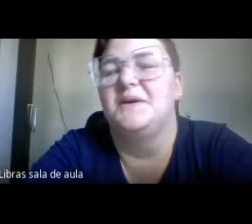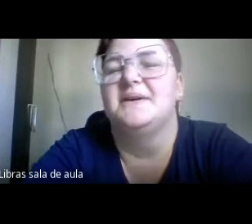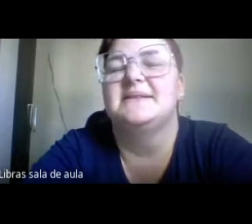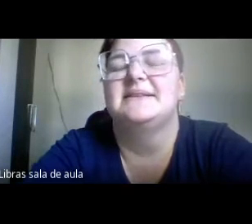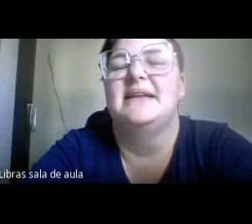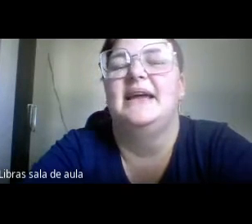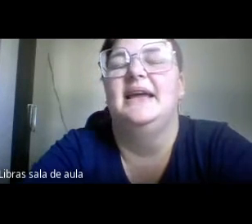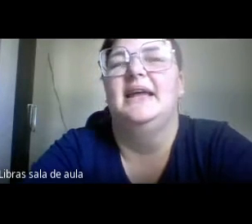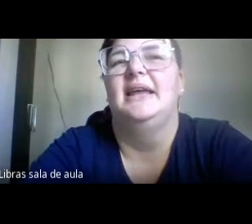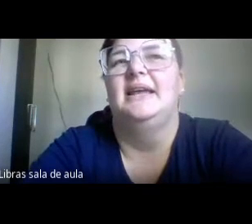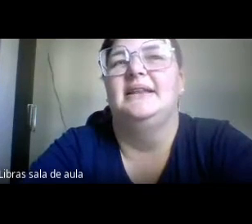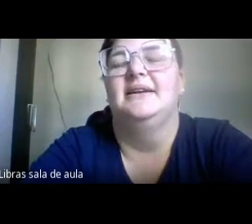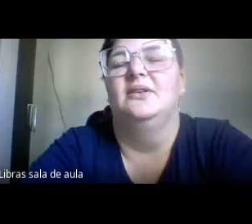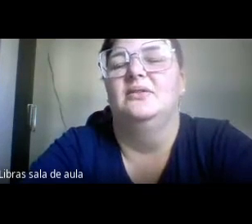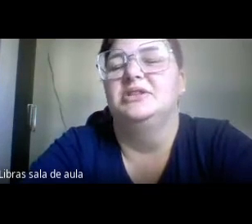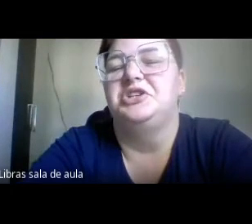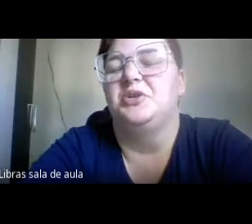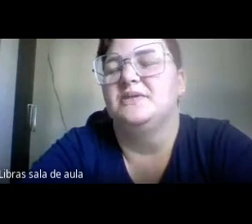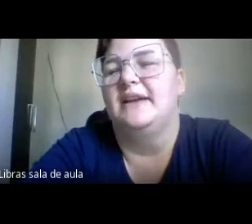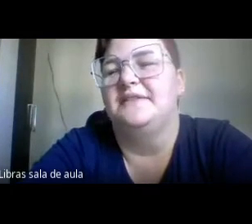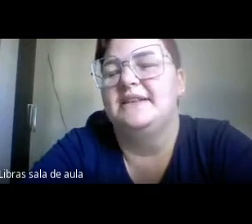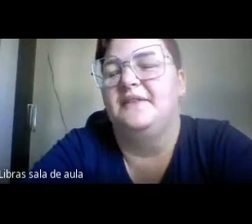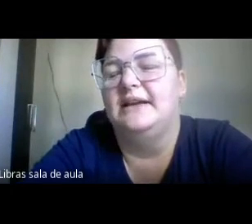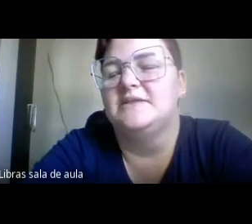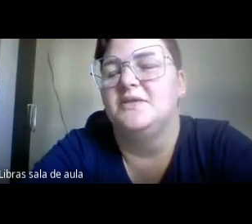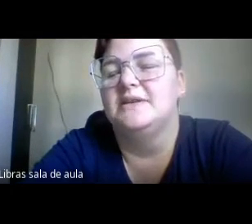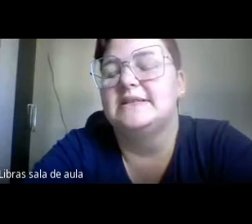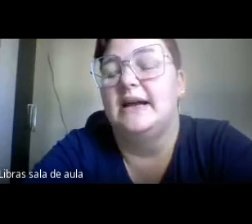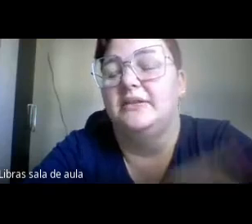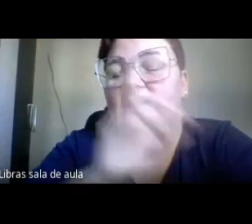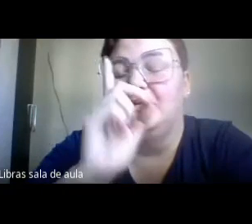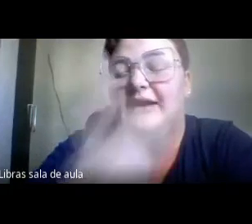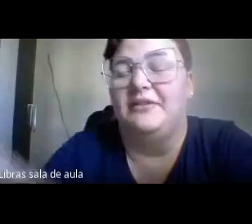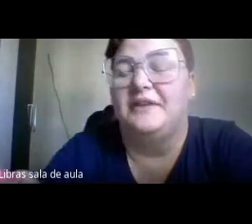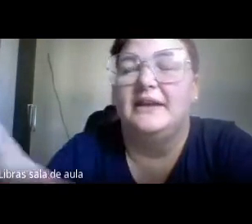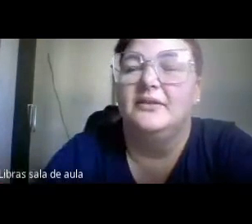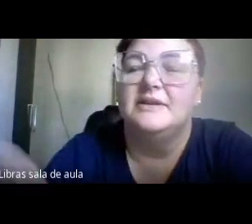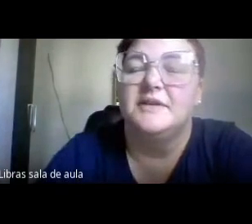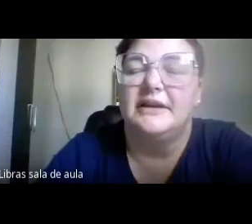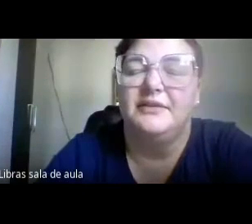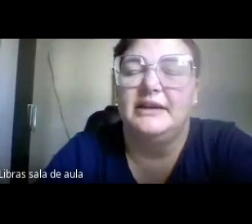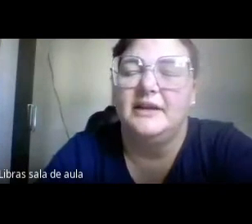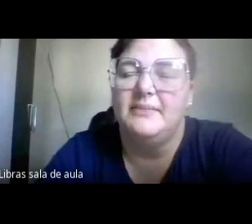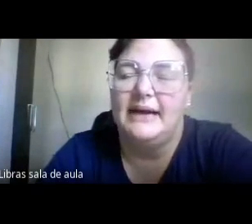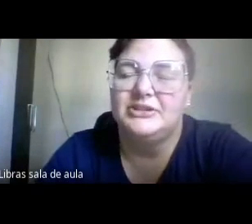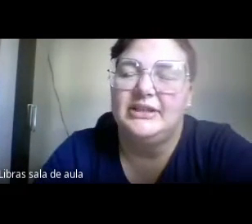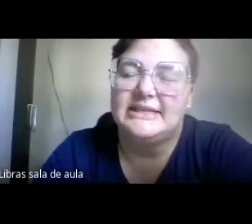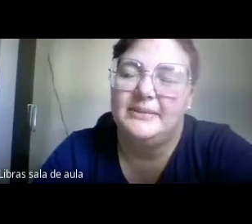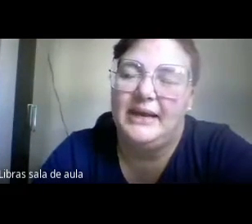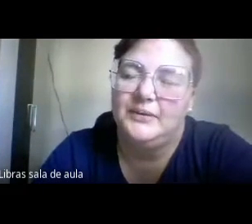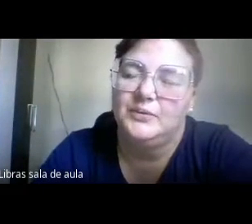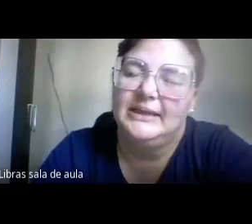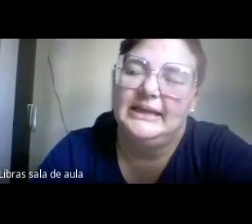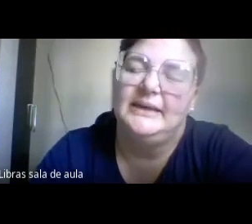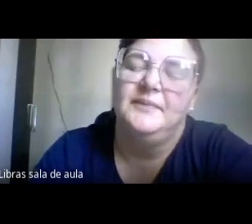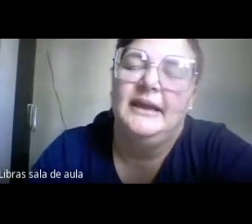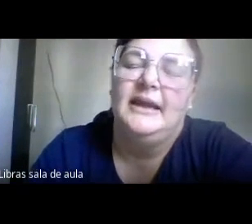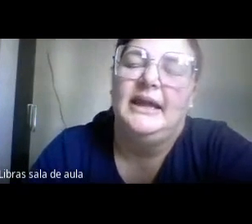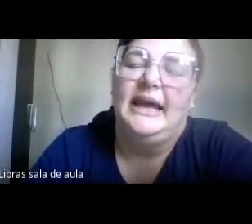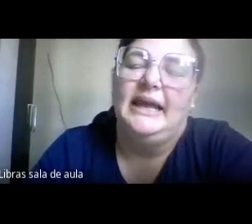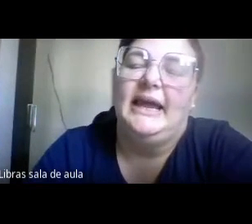tradicionalistas nossas, né? Então, a gente consegue fazer várias coisas. Tu estava falando isso, eu estava olhando a imagem dessa minha aluna